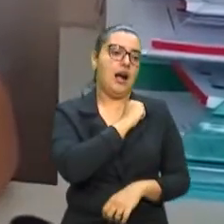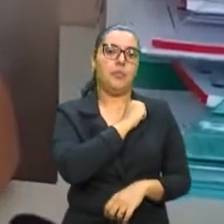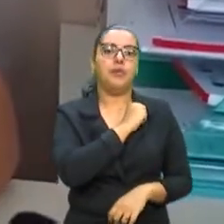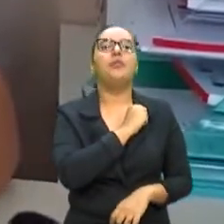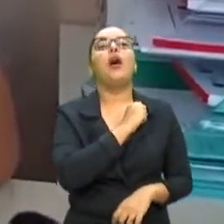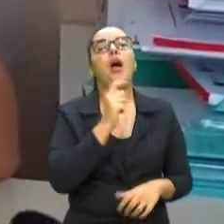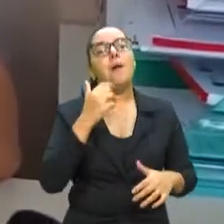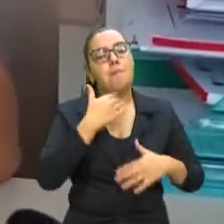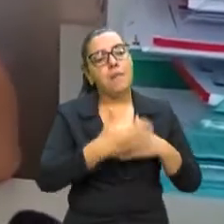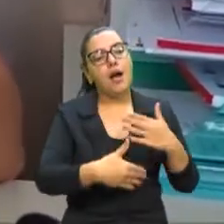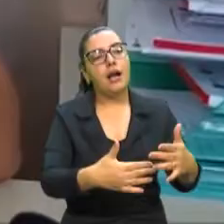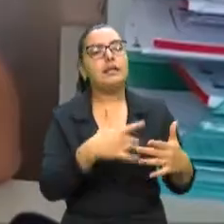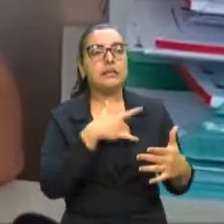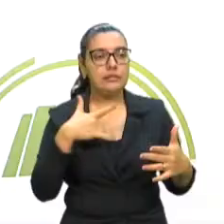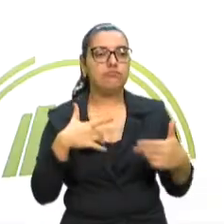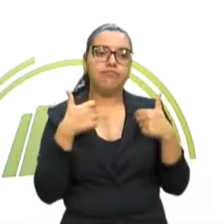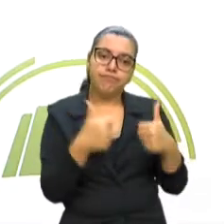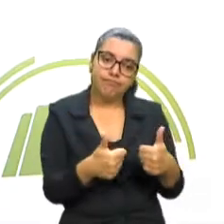8 meses depois.